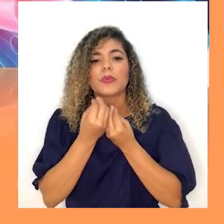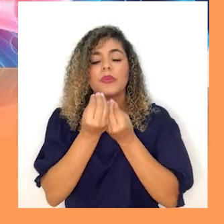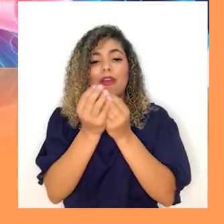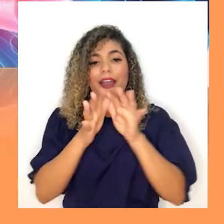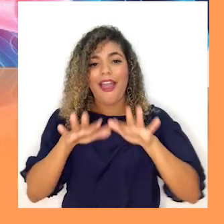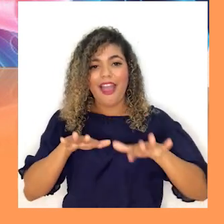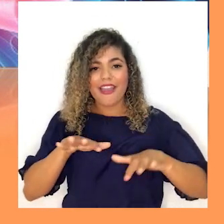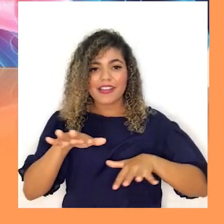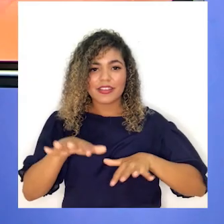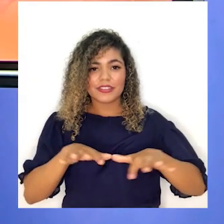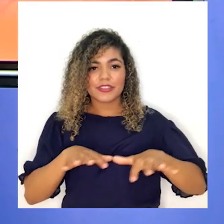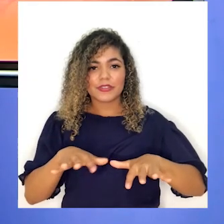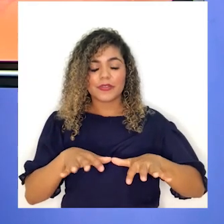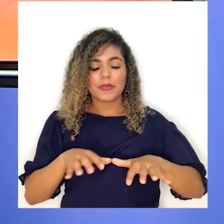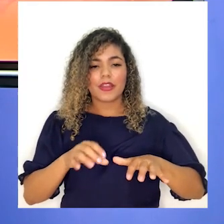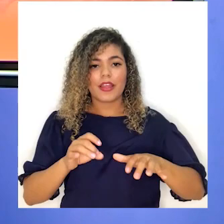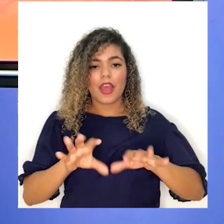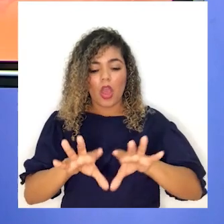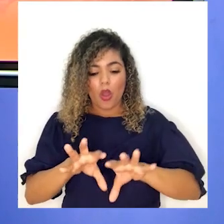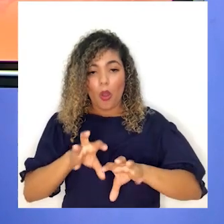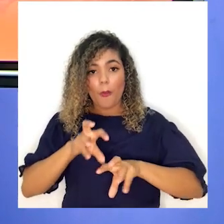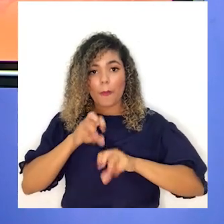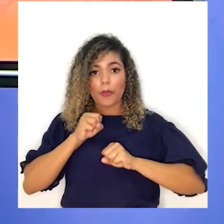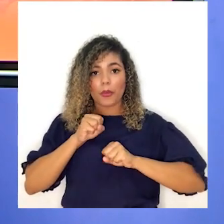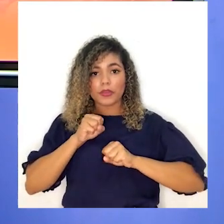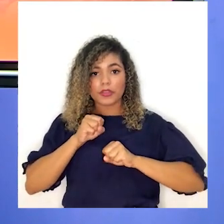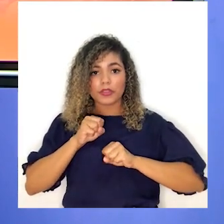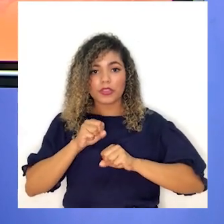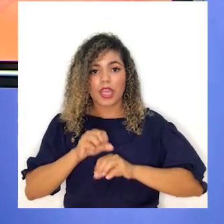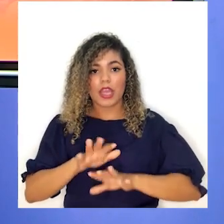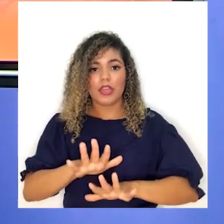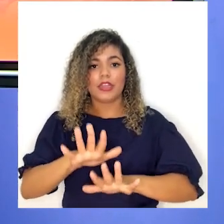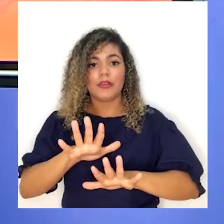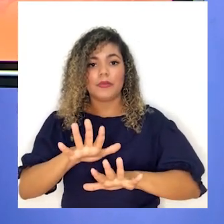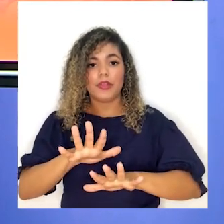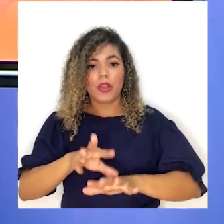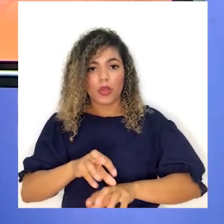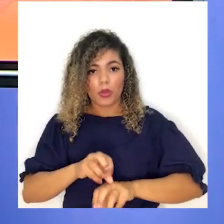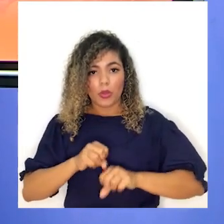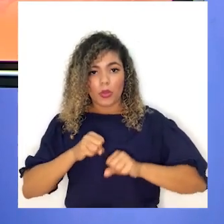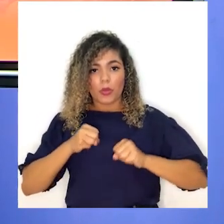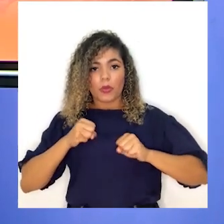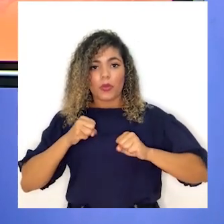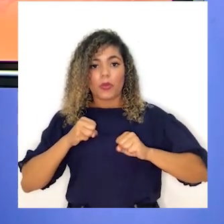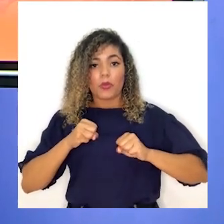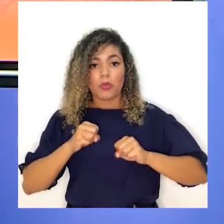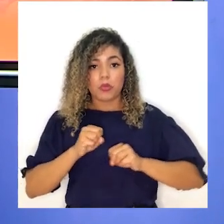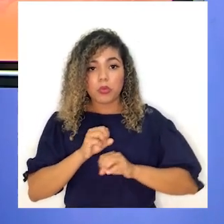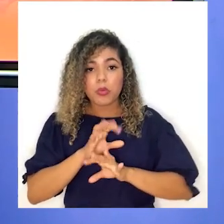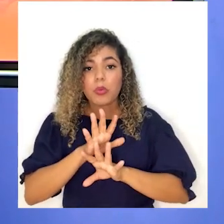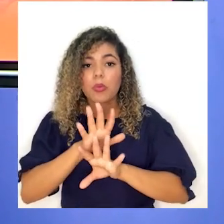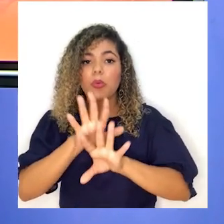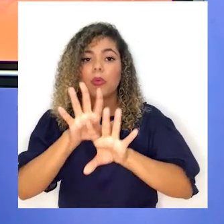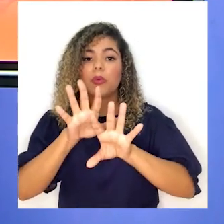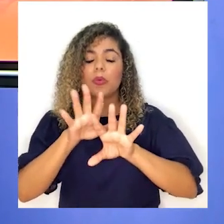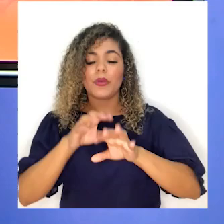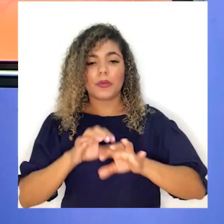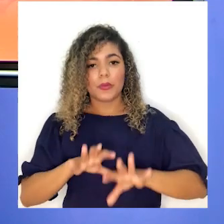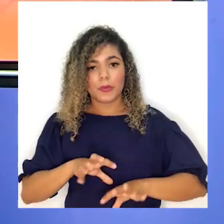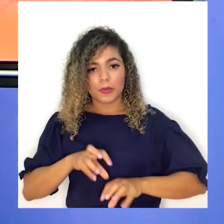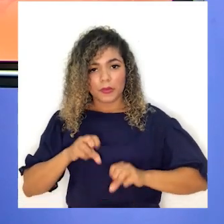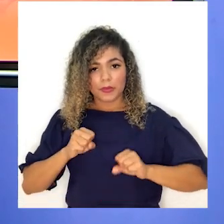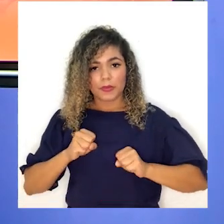está presente nele também saiam e possam ir para a atmosfera. É um